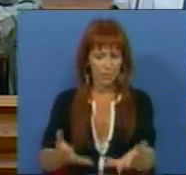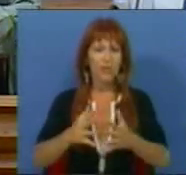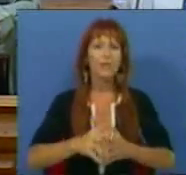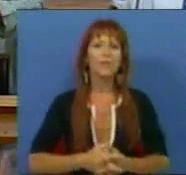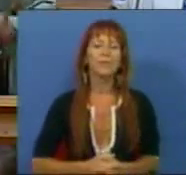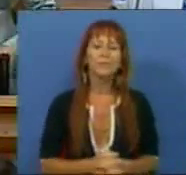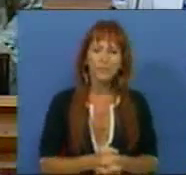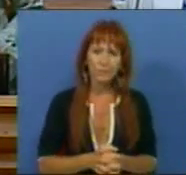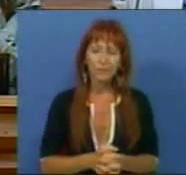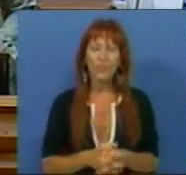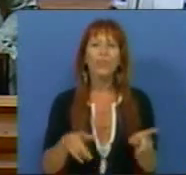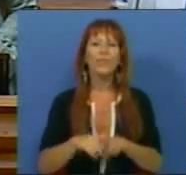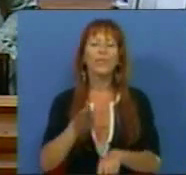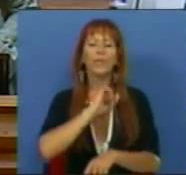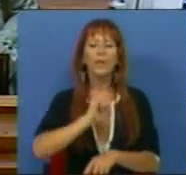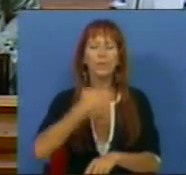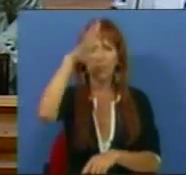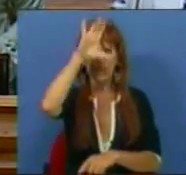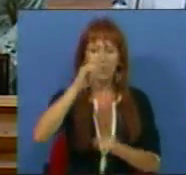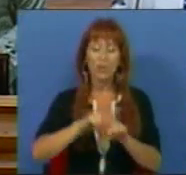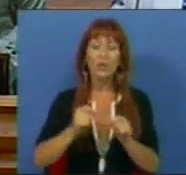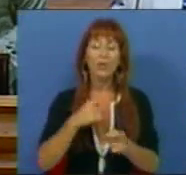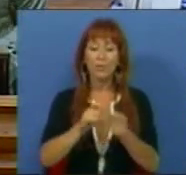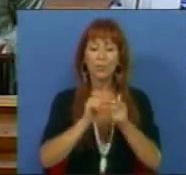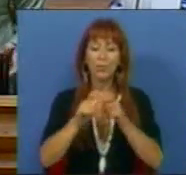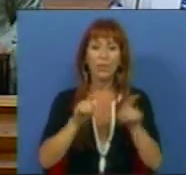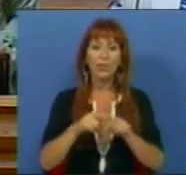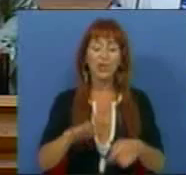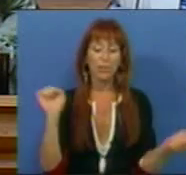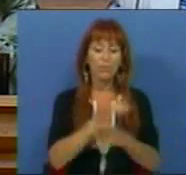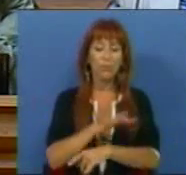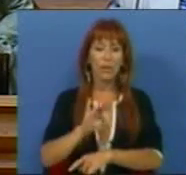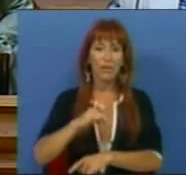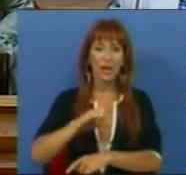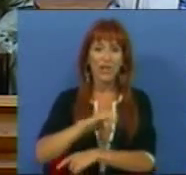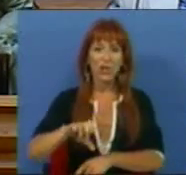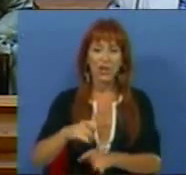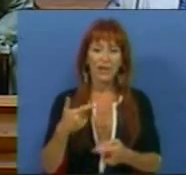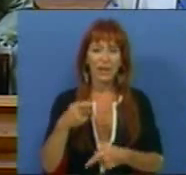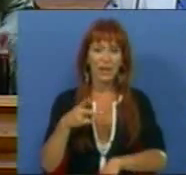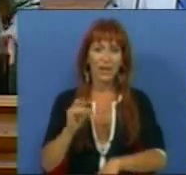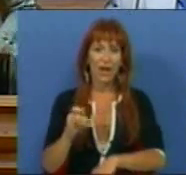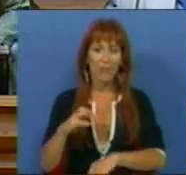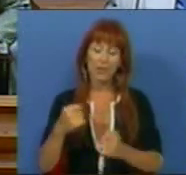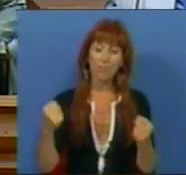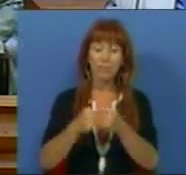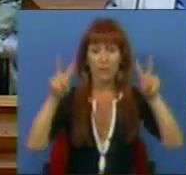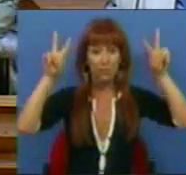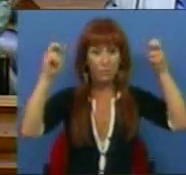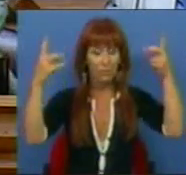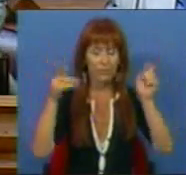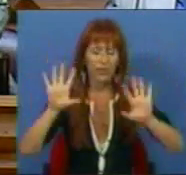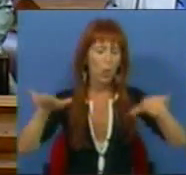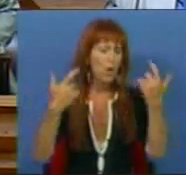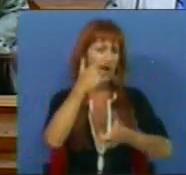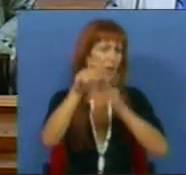Senhores deputados, o Sr. Primeiro-Ministro, em entrevista ao Financial Times, desafiou, e eu estou a citar,